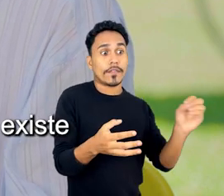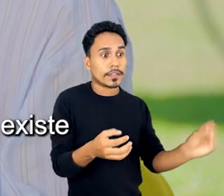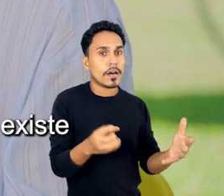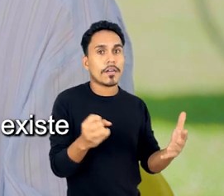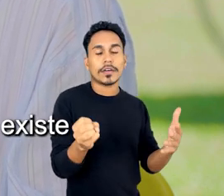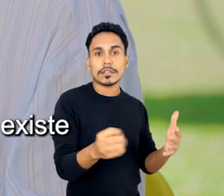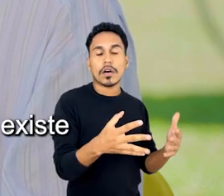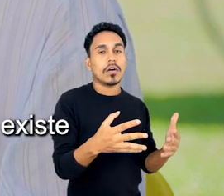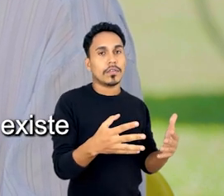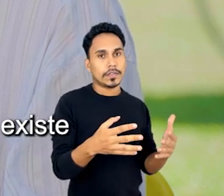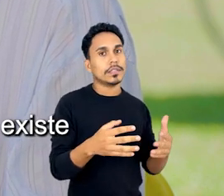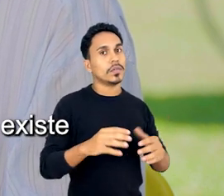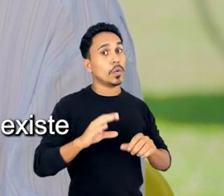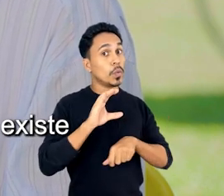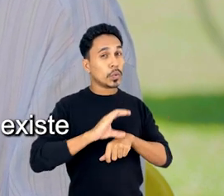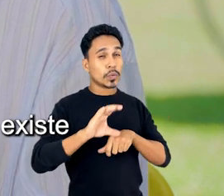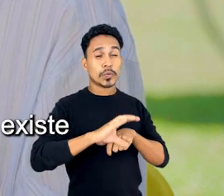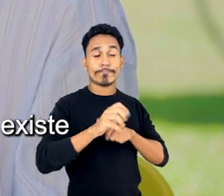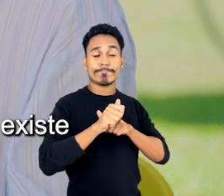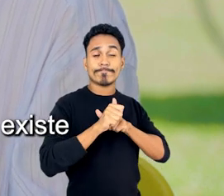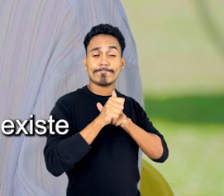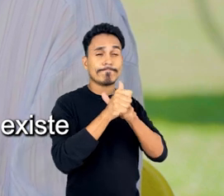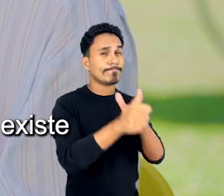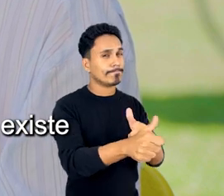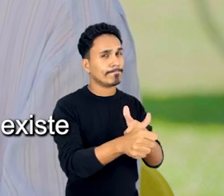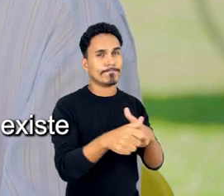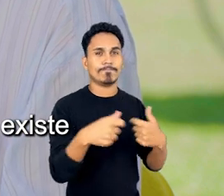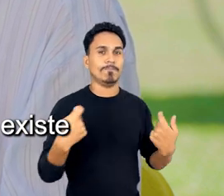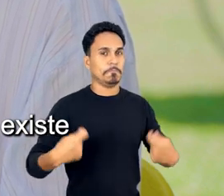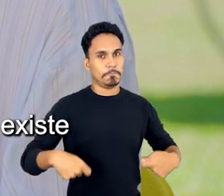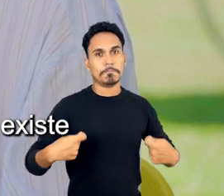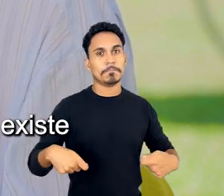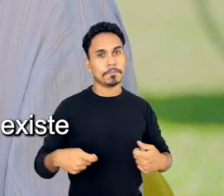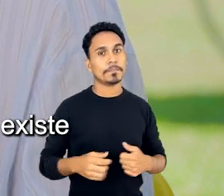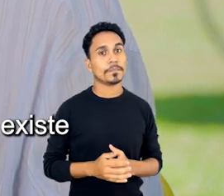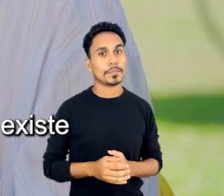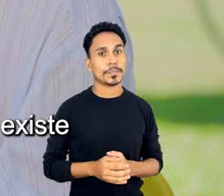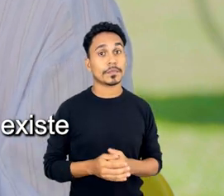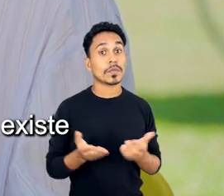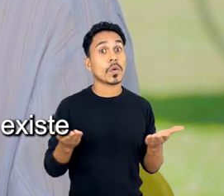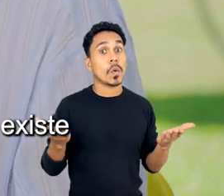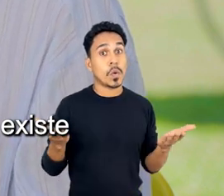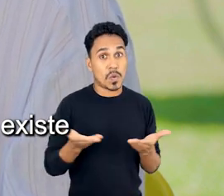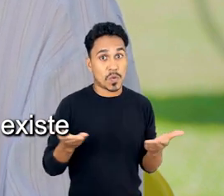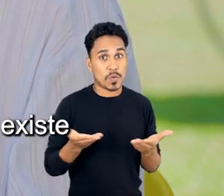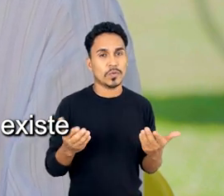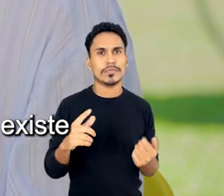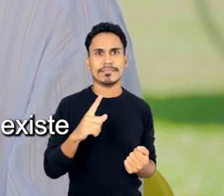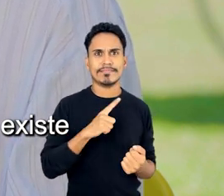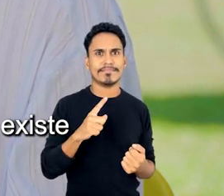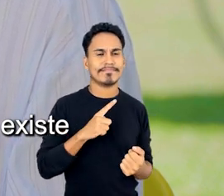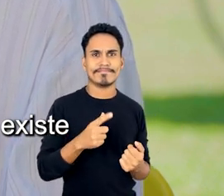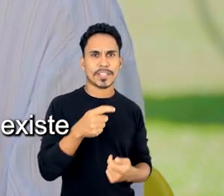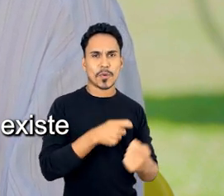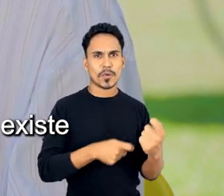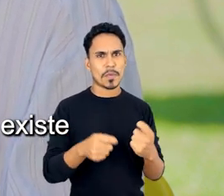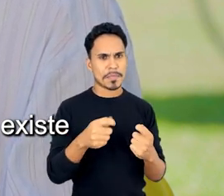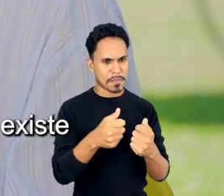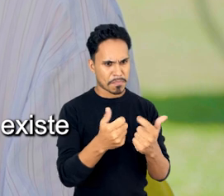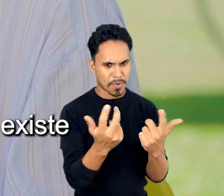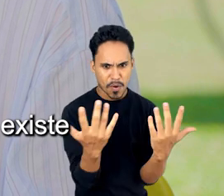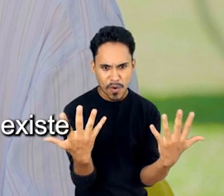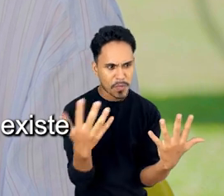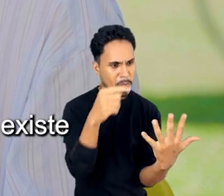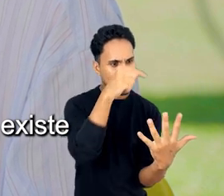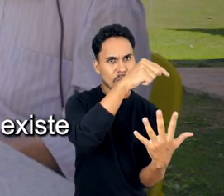novas demandas que os cursos TC precisam atender já existe um leque bastante diversificado